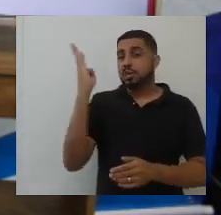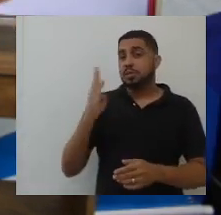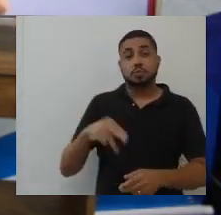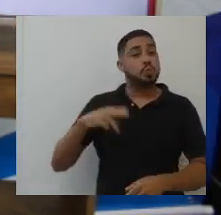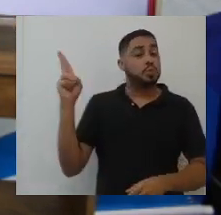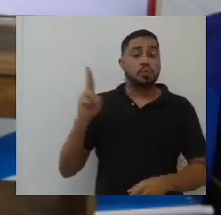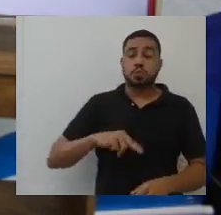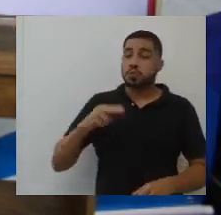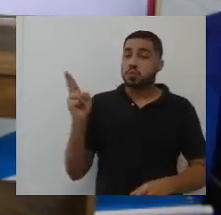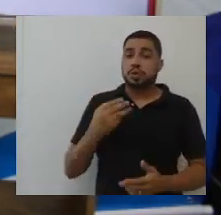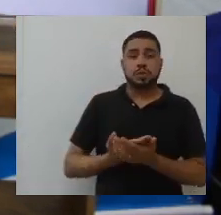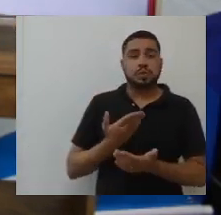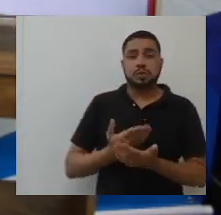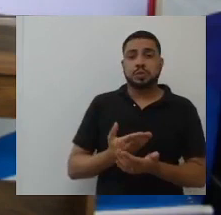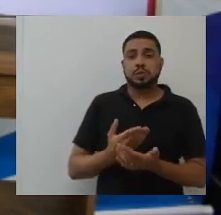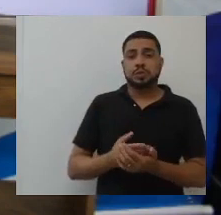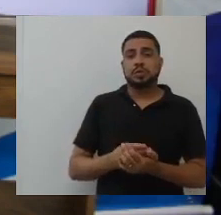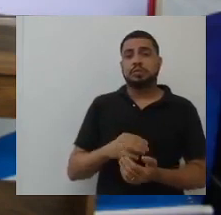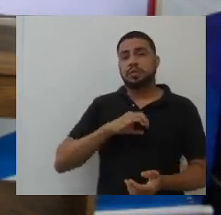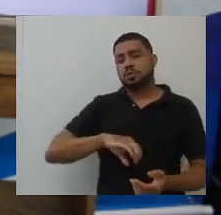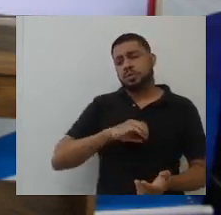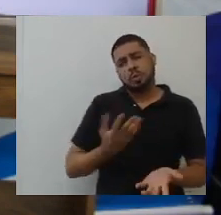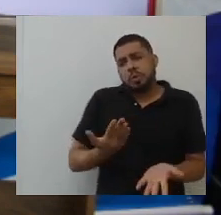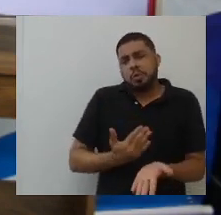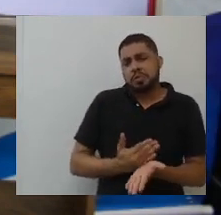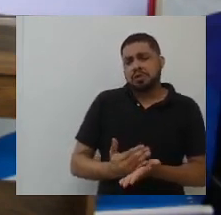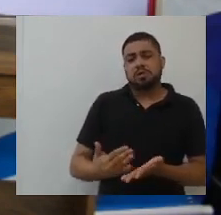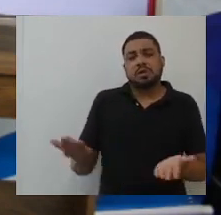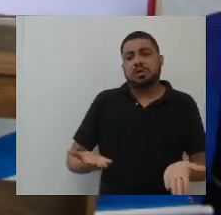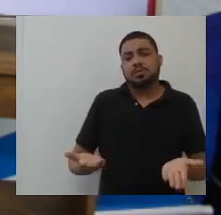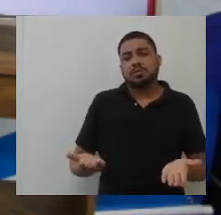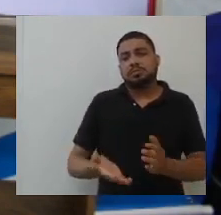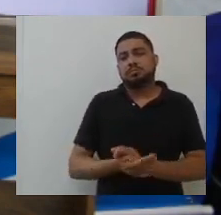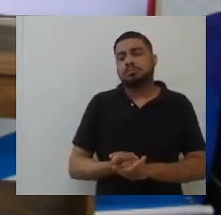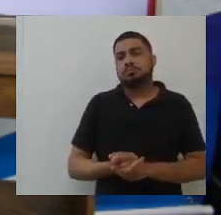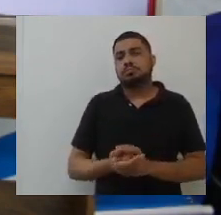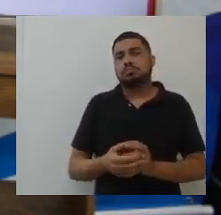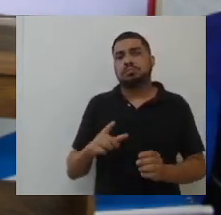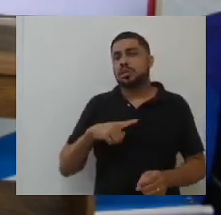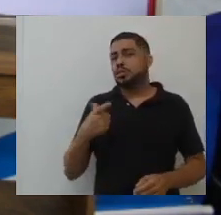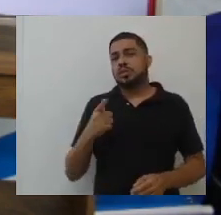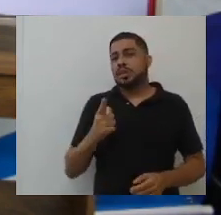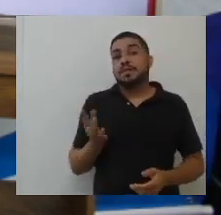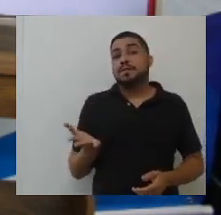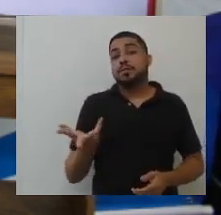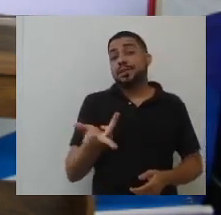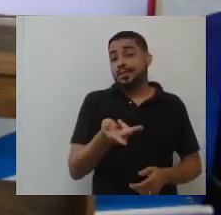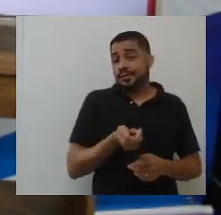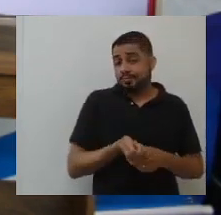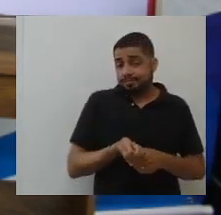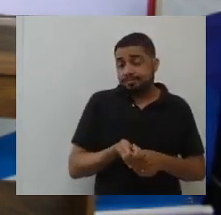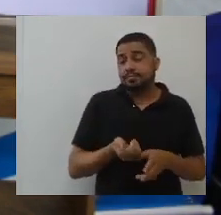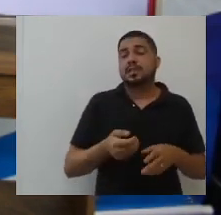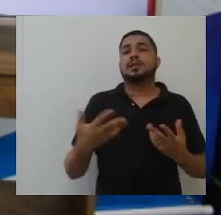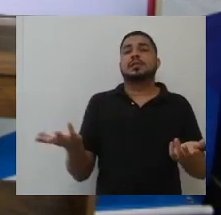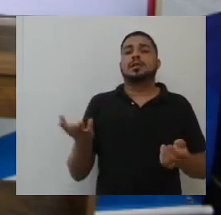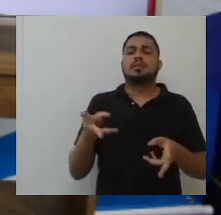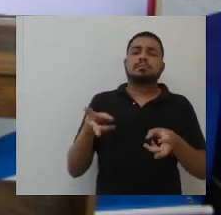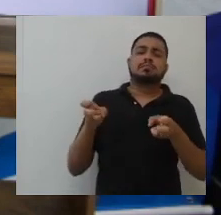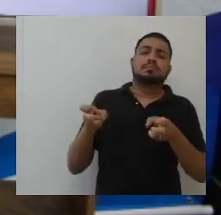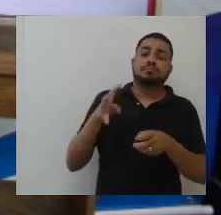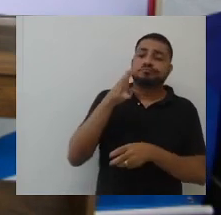na vida dela. Começou agora, na verdade. Vamos pensar assim. Ela começou a estudar português. Não tem o português fluente. E está observando a minha